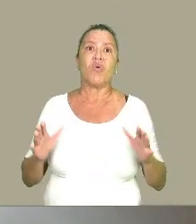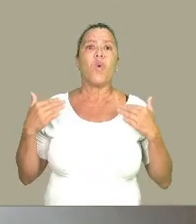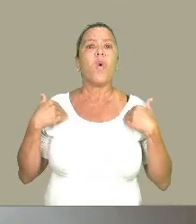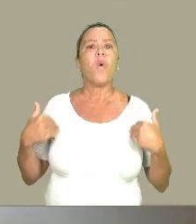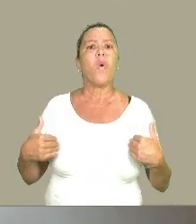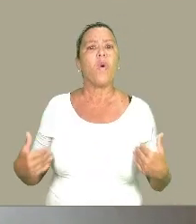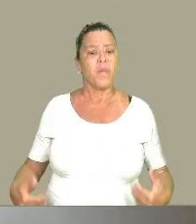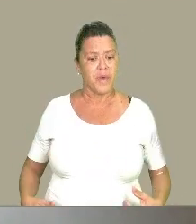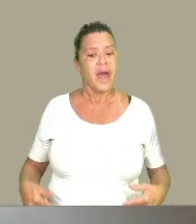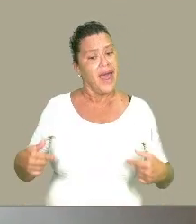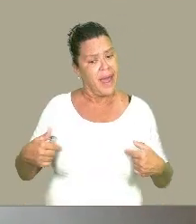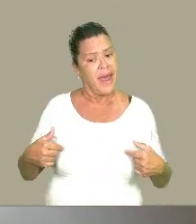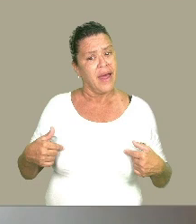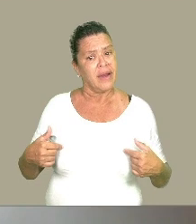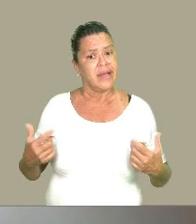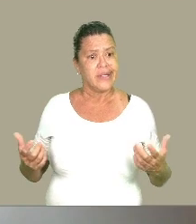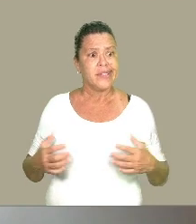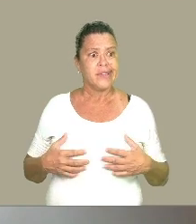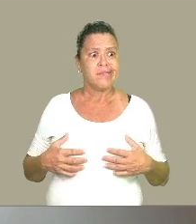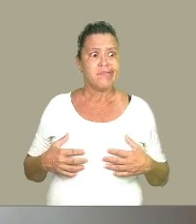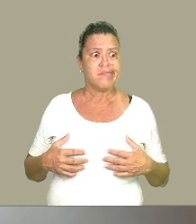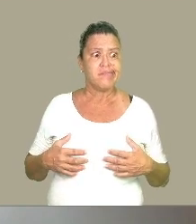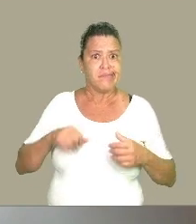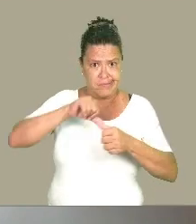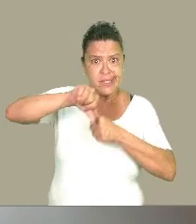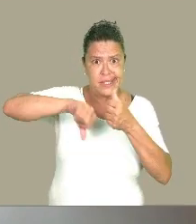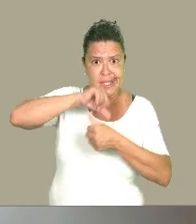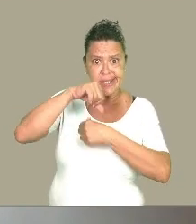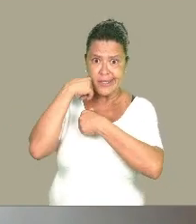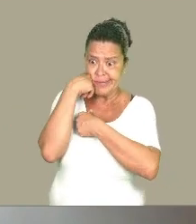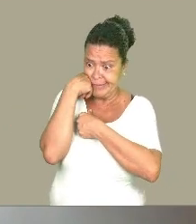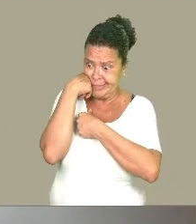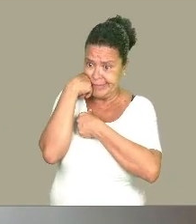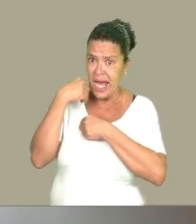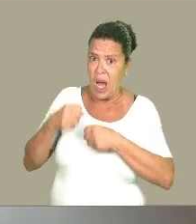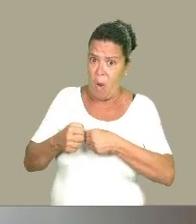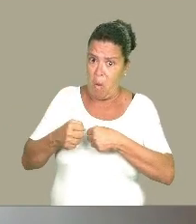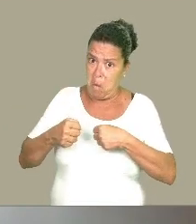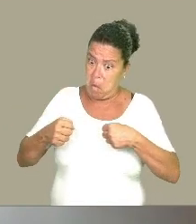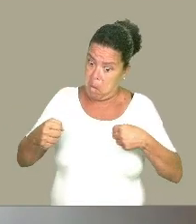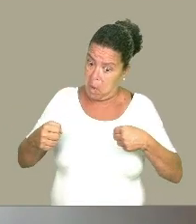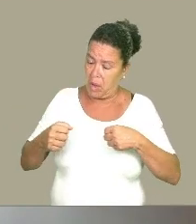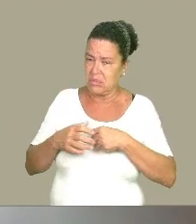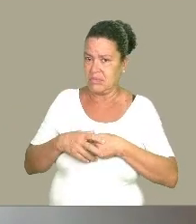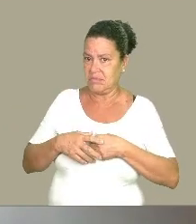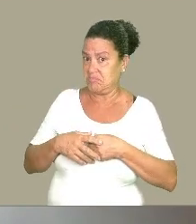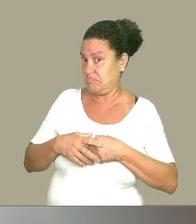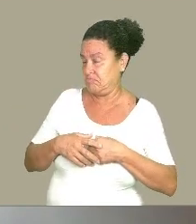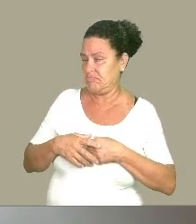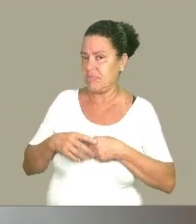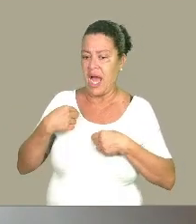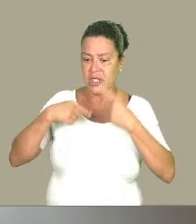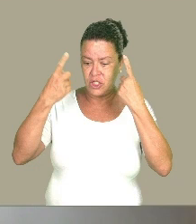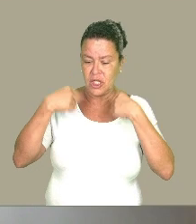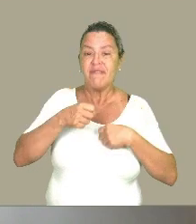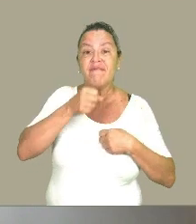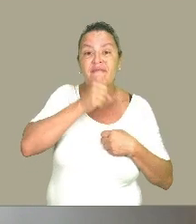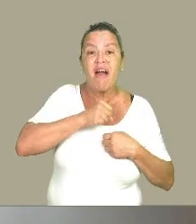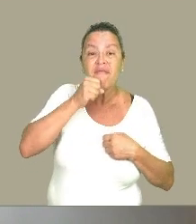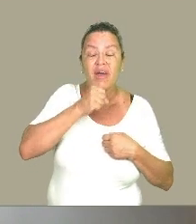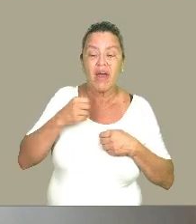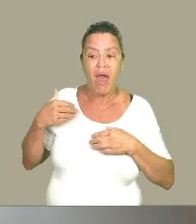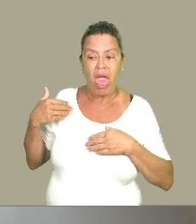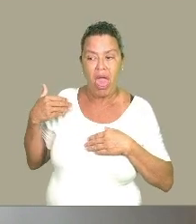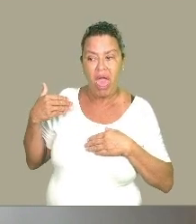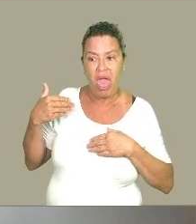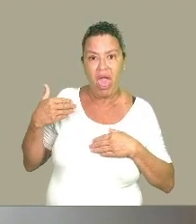ele vai se degradando ao longo do tempo, né? A gente vai envelhecendo, nosso corpo vai mudando e talvez isso